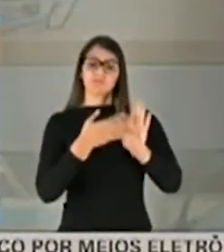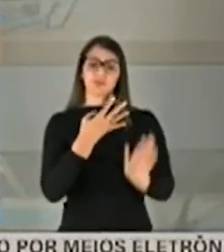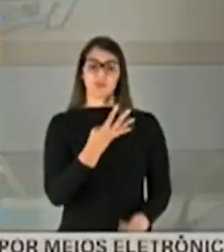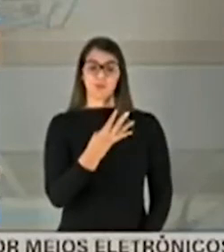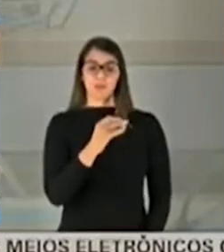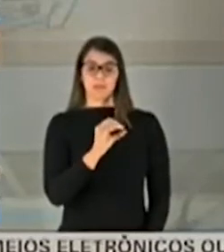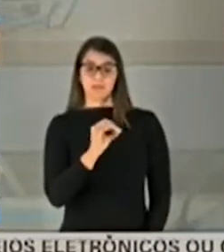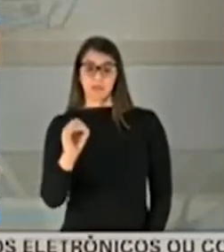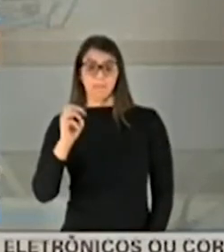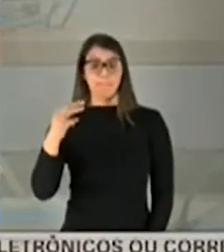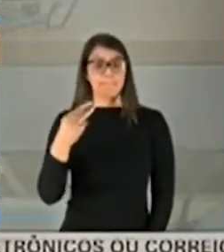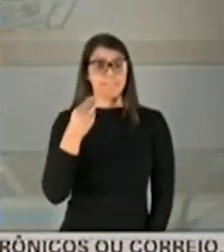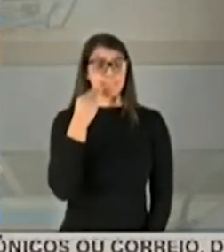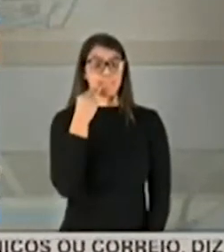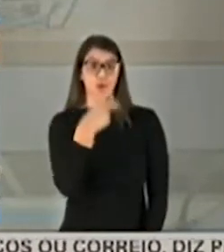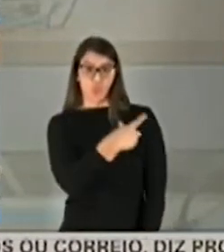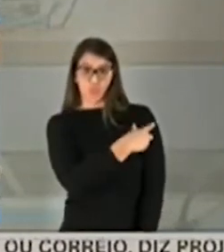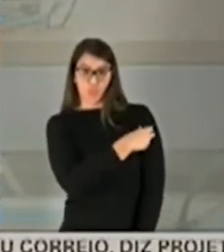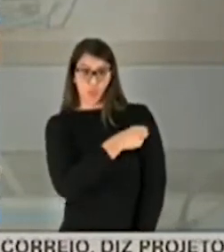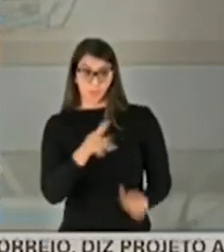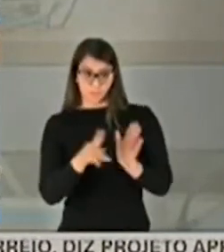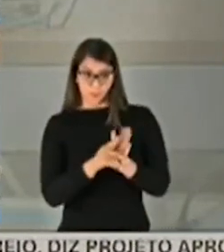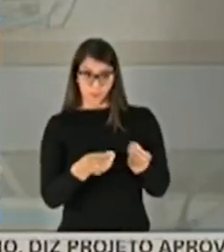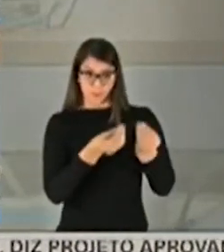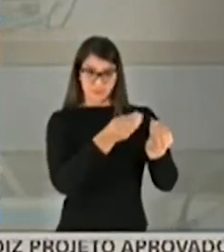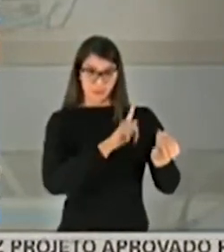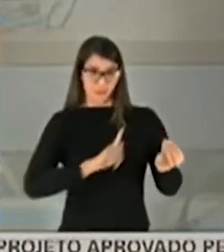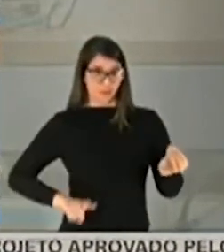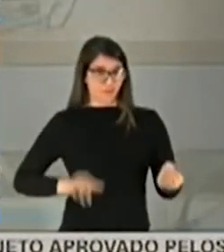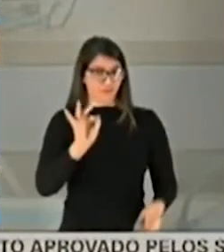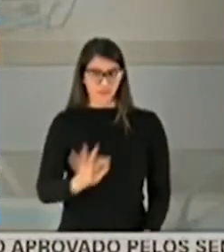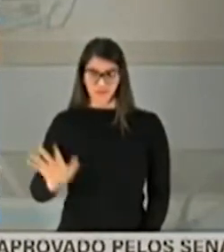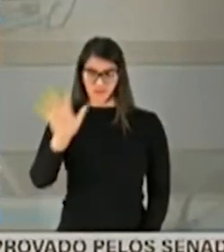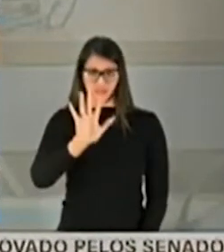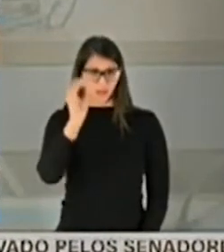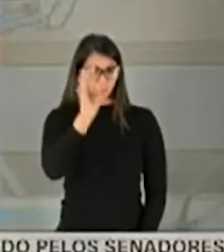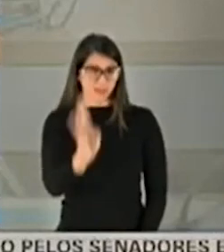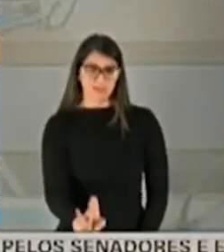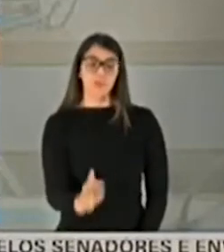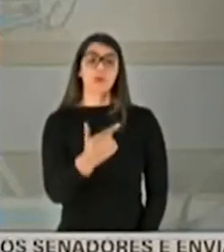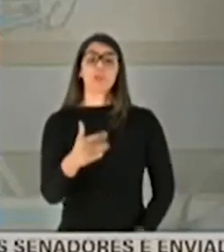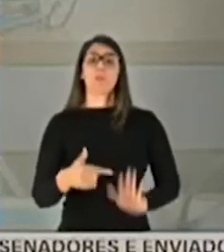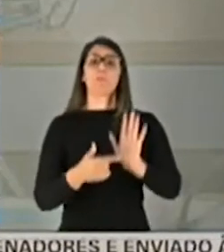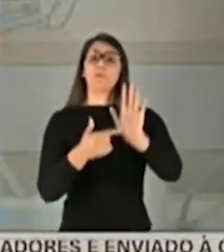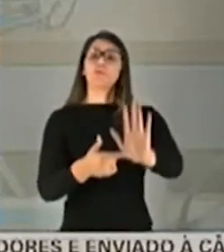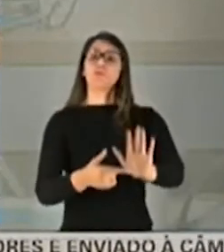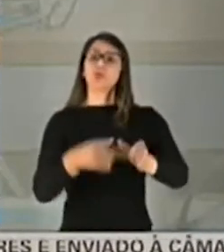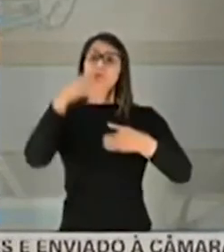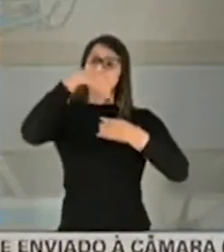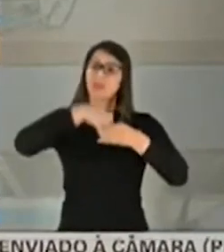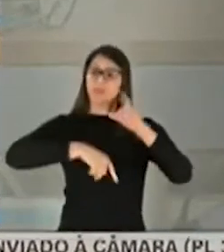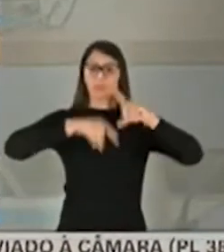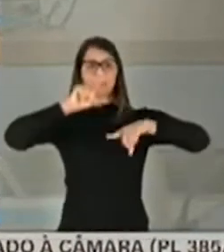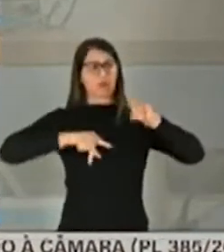400 milhões de doses ao governo brasileiro e não ter apresentado no seu portfólio da